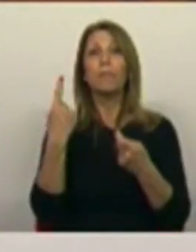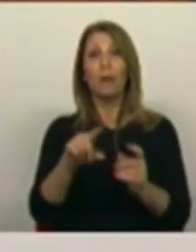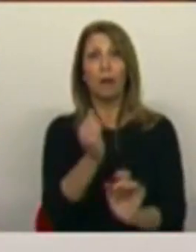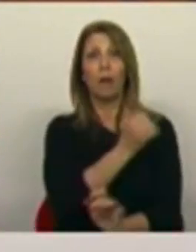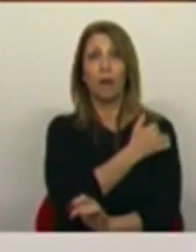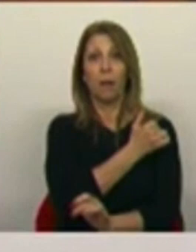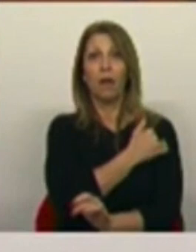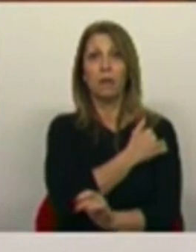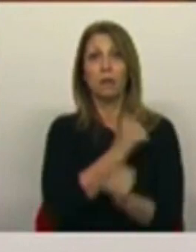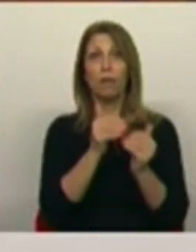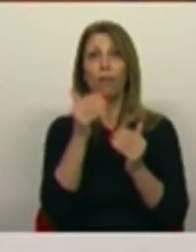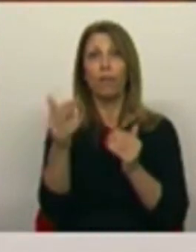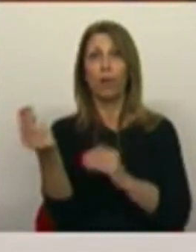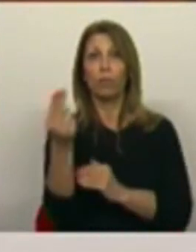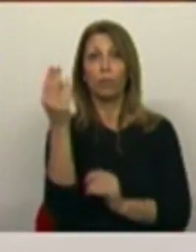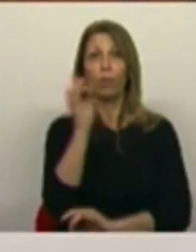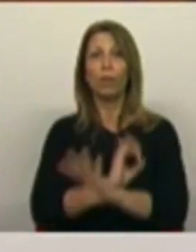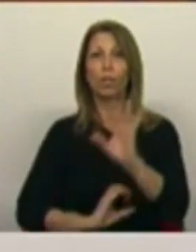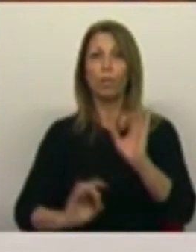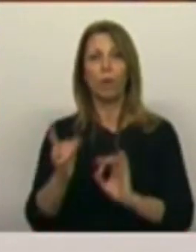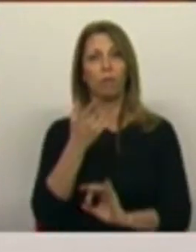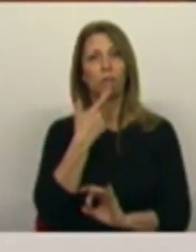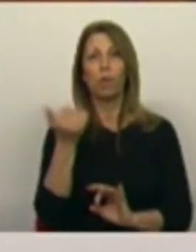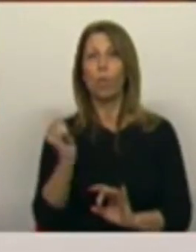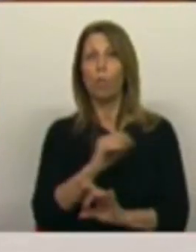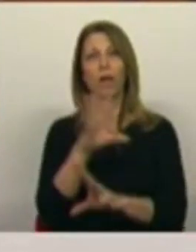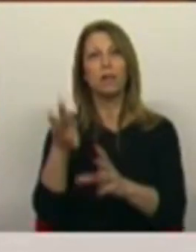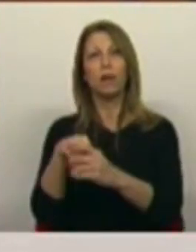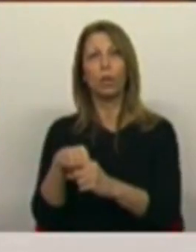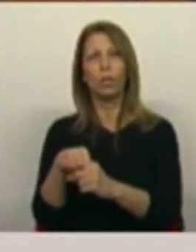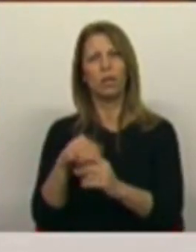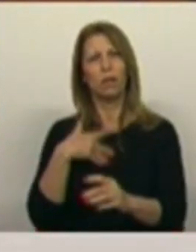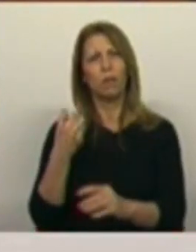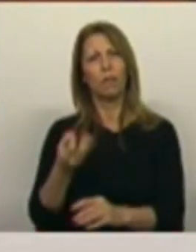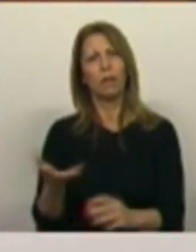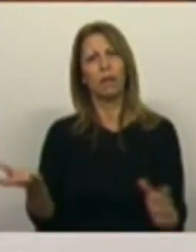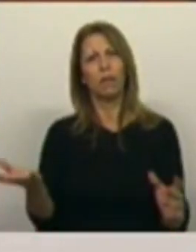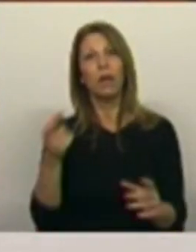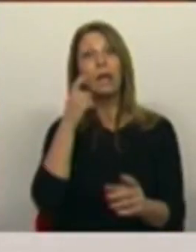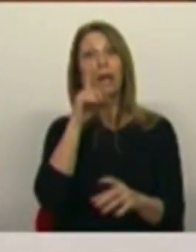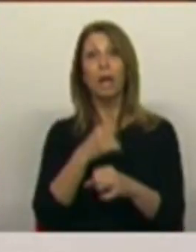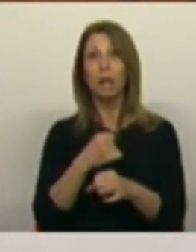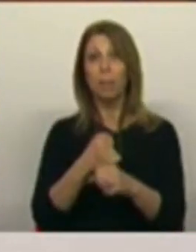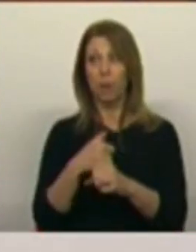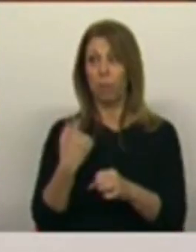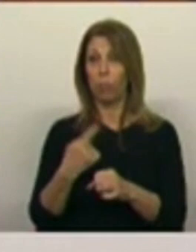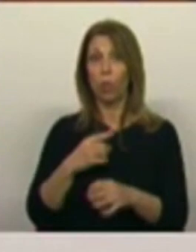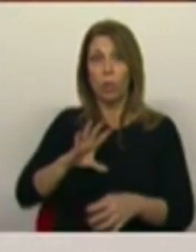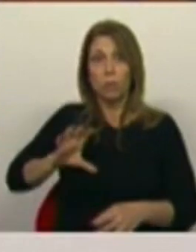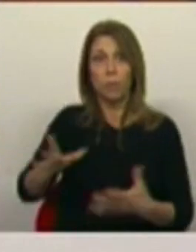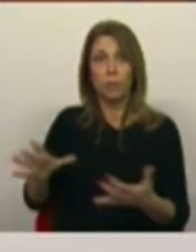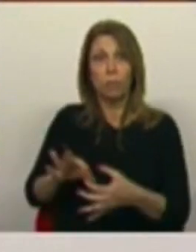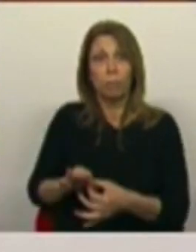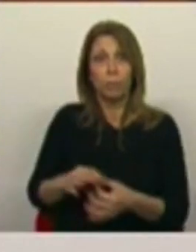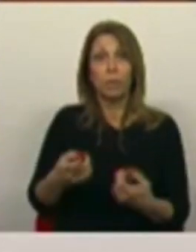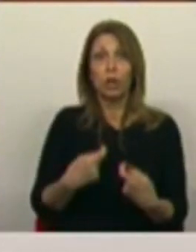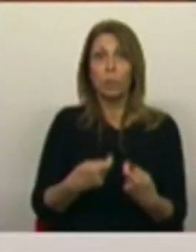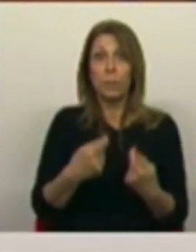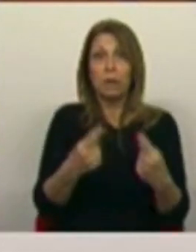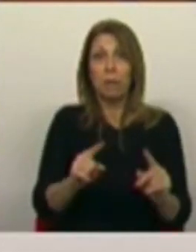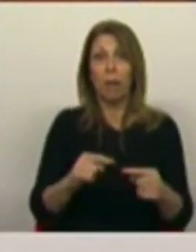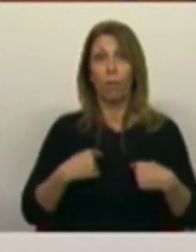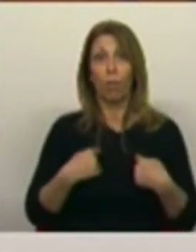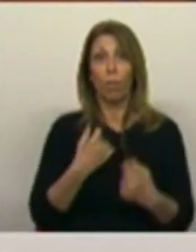habitação fora da União Europeia não podem ser consideradas. É lamentável que quem trabalha pelo nosso país, as despesas que tem com a sua